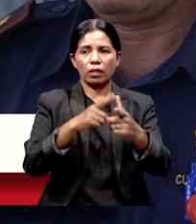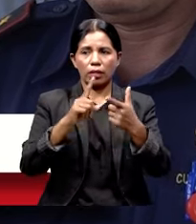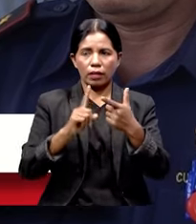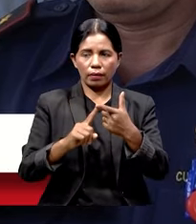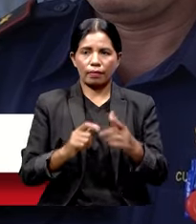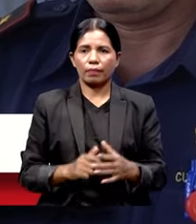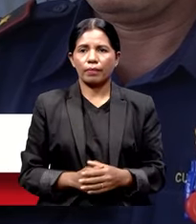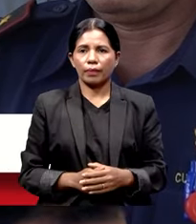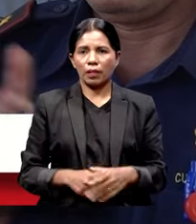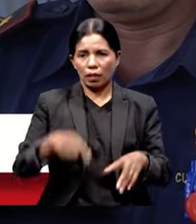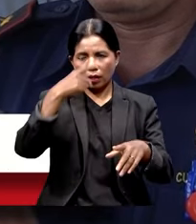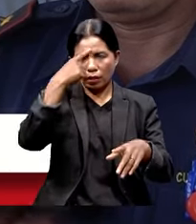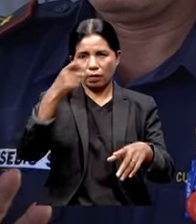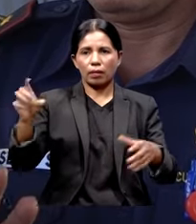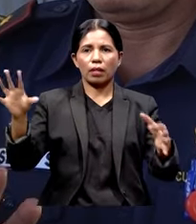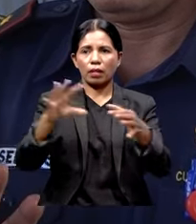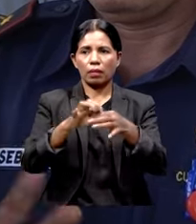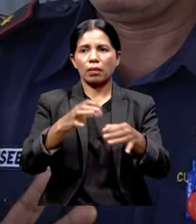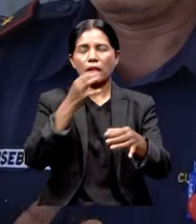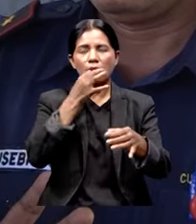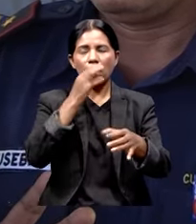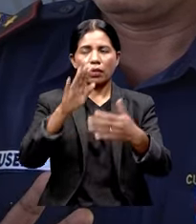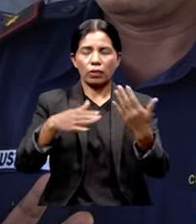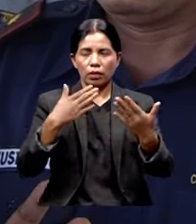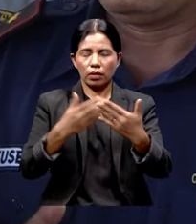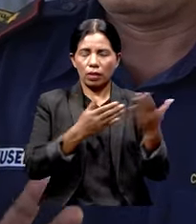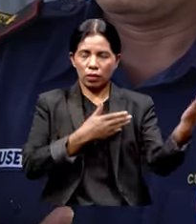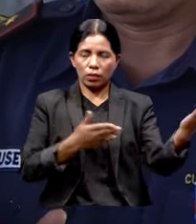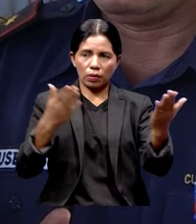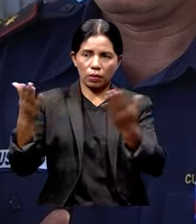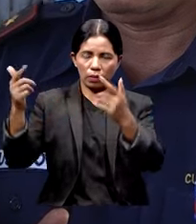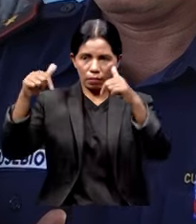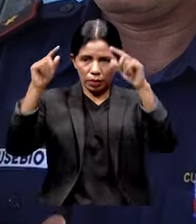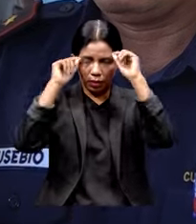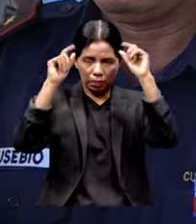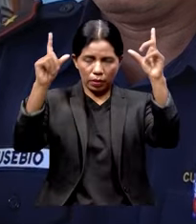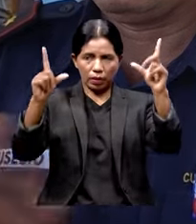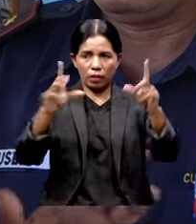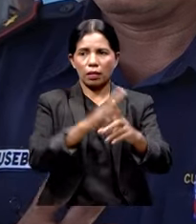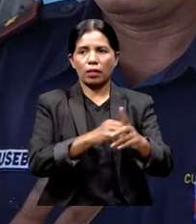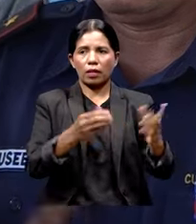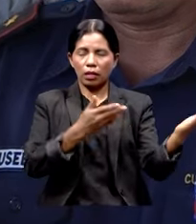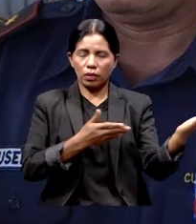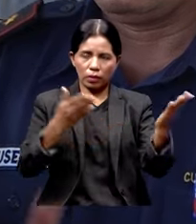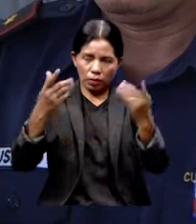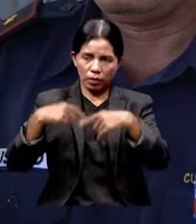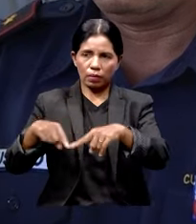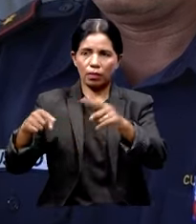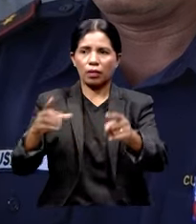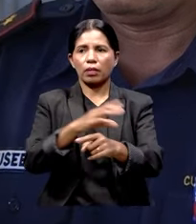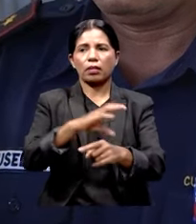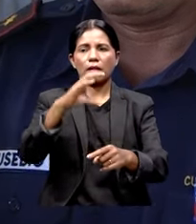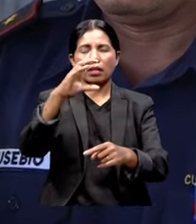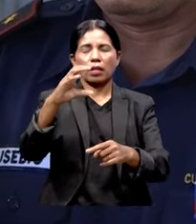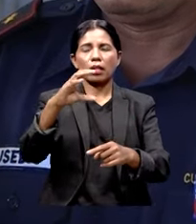quarentena. Tamba liga ba hang ho to ne ba at importa mai territorio Timor Lara ne ne ka ato exporta saiba ne ne ne karantina